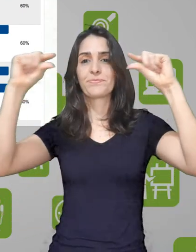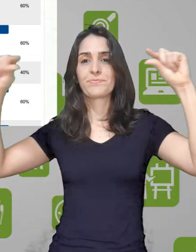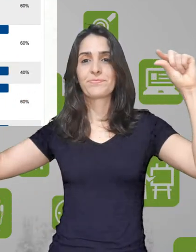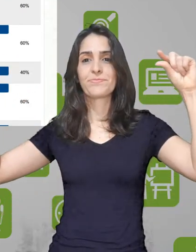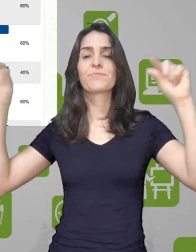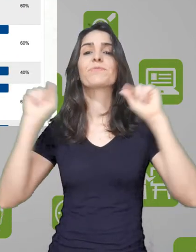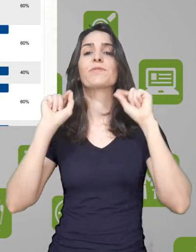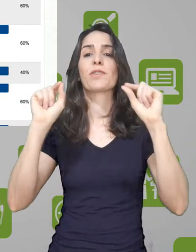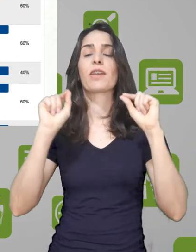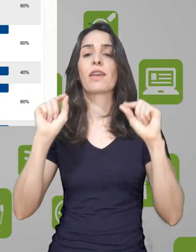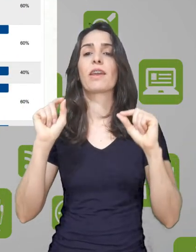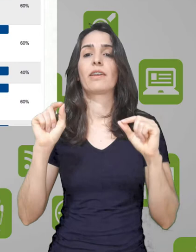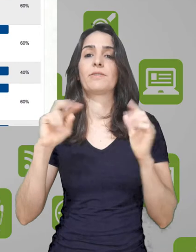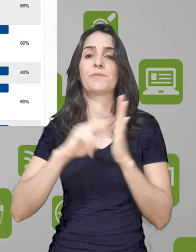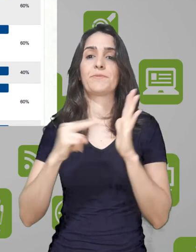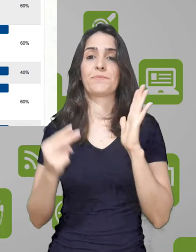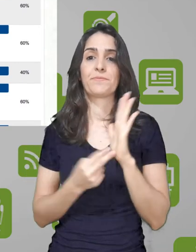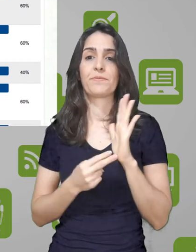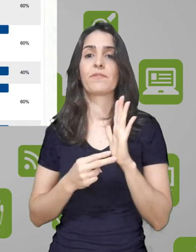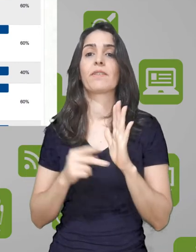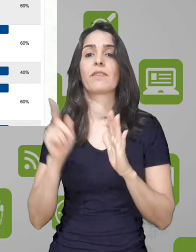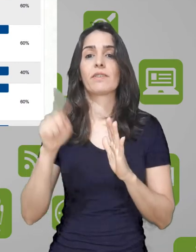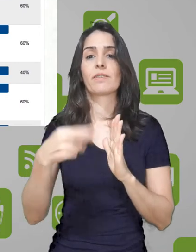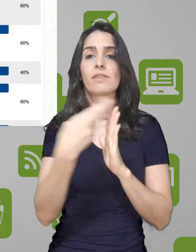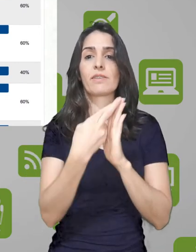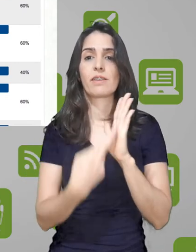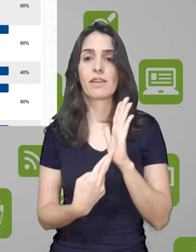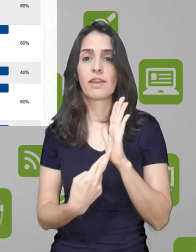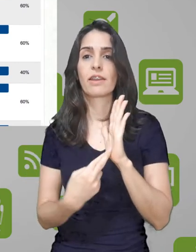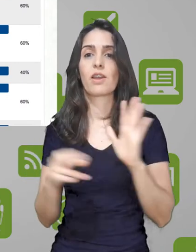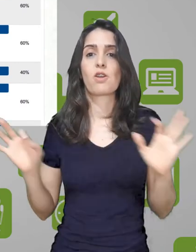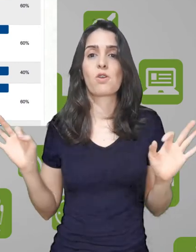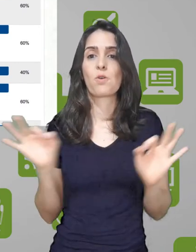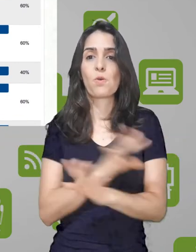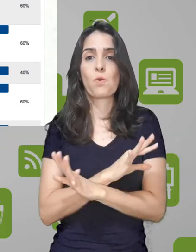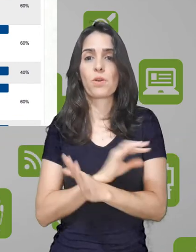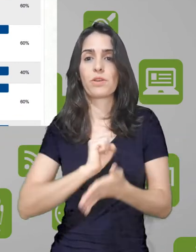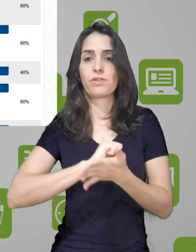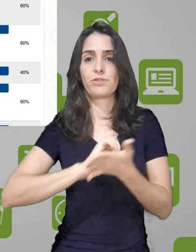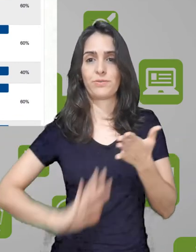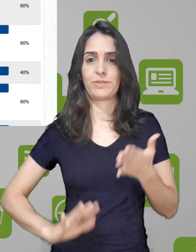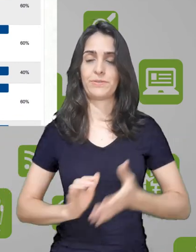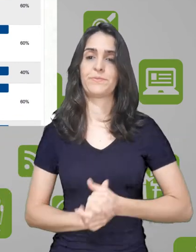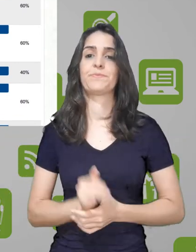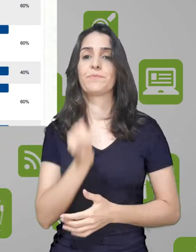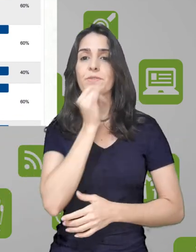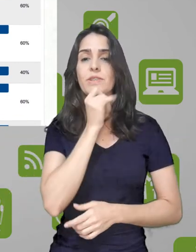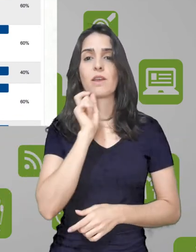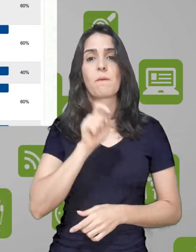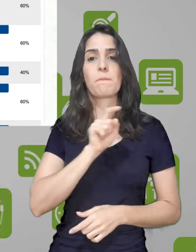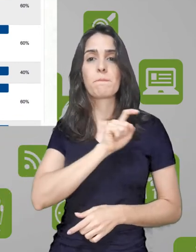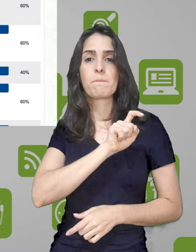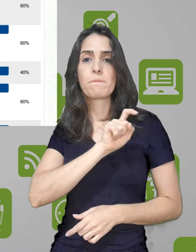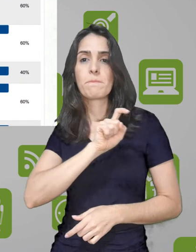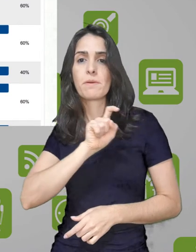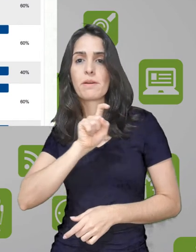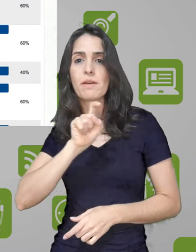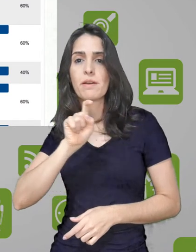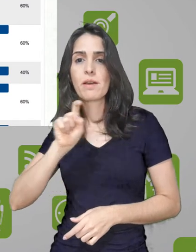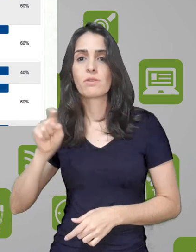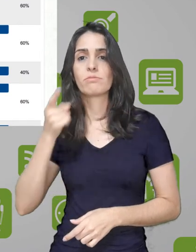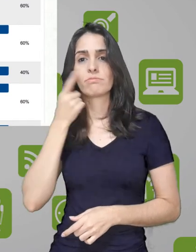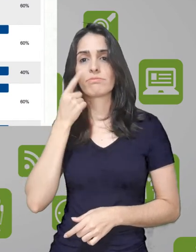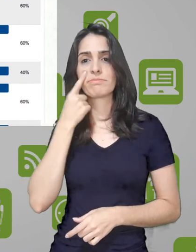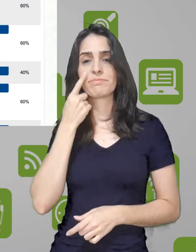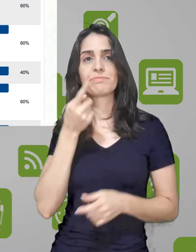essa barra de progresso ela está ligada ao que foi definido como conclusão da atividade ó quando eu